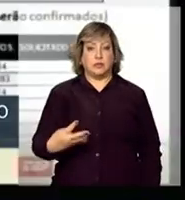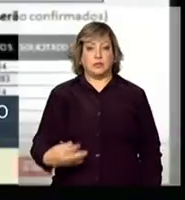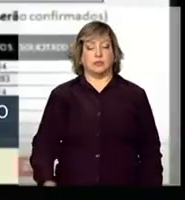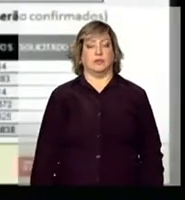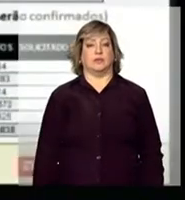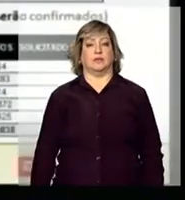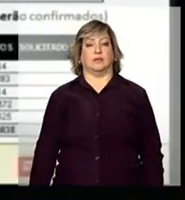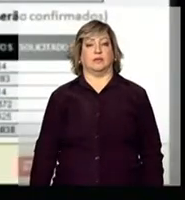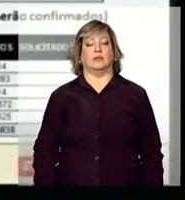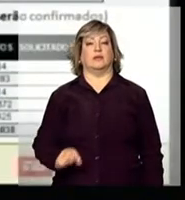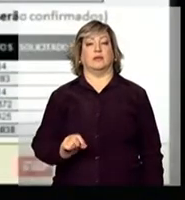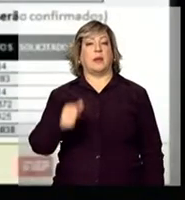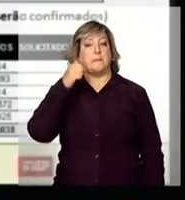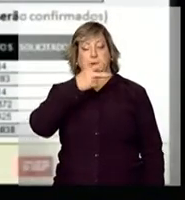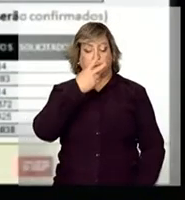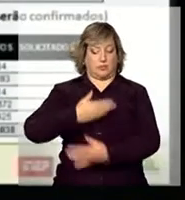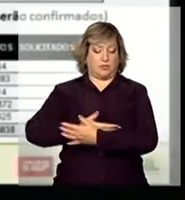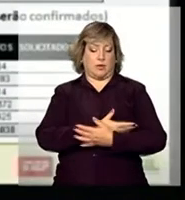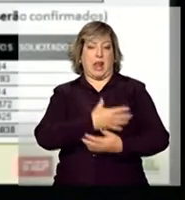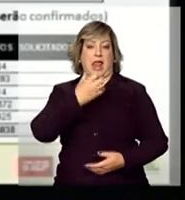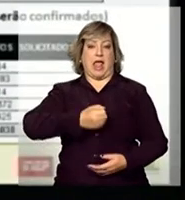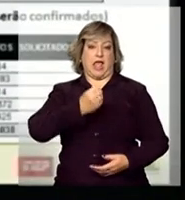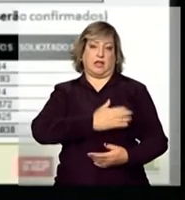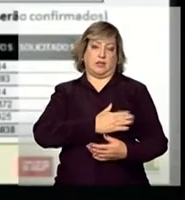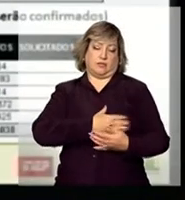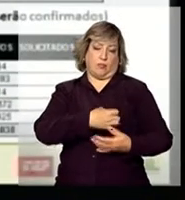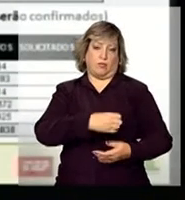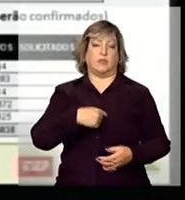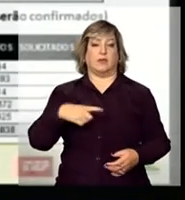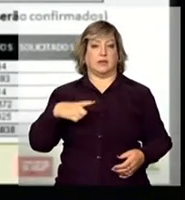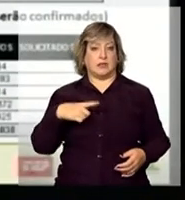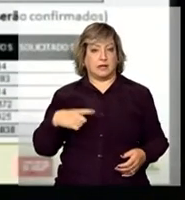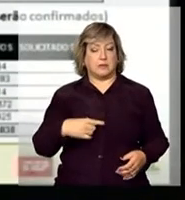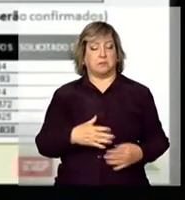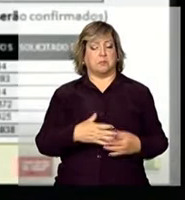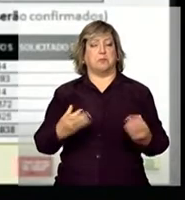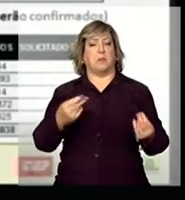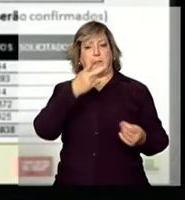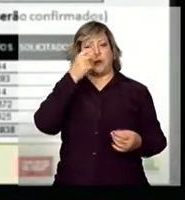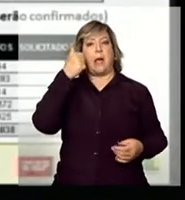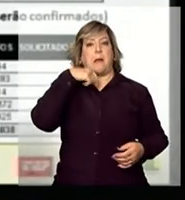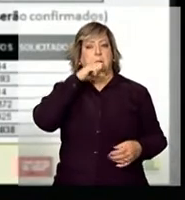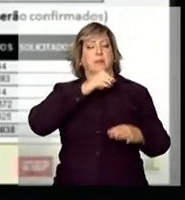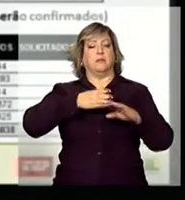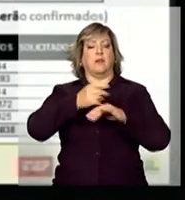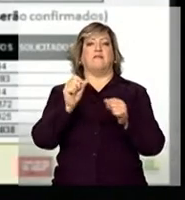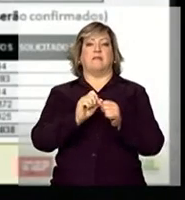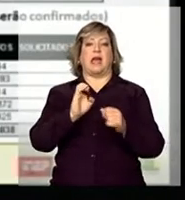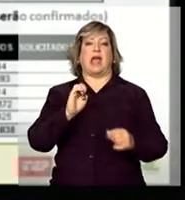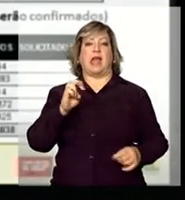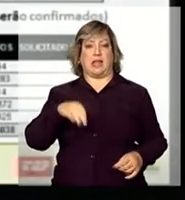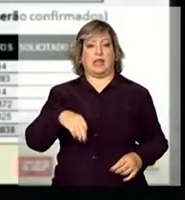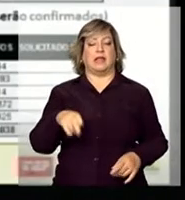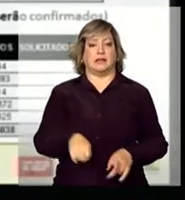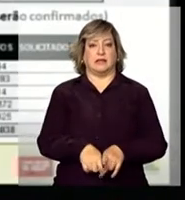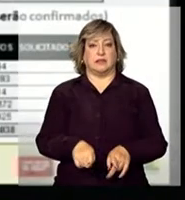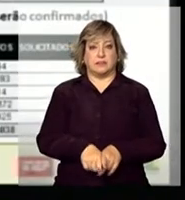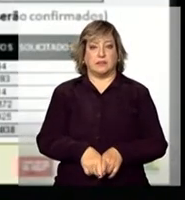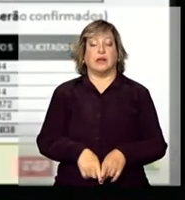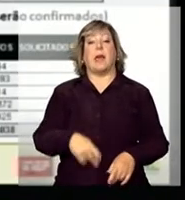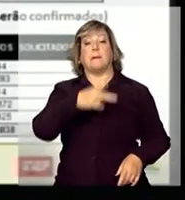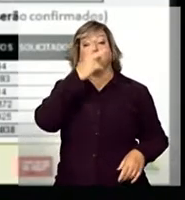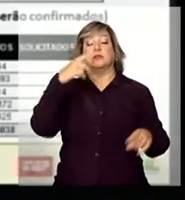514 lactante 10.372 impressionante também mães que estão fazendo oi e sai